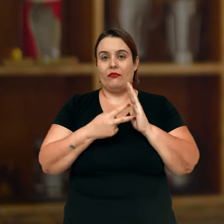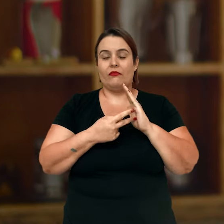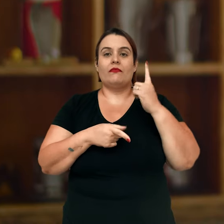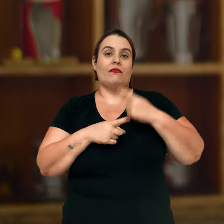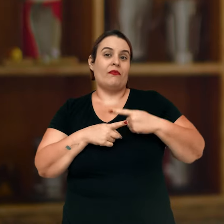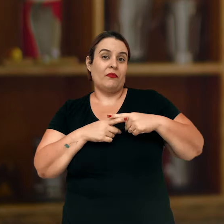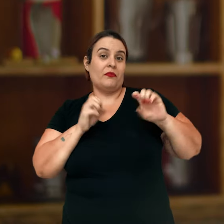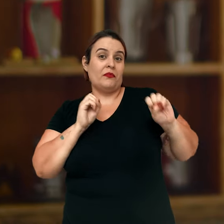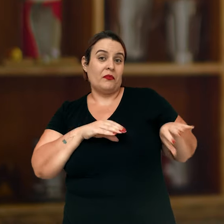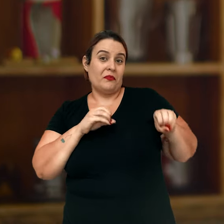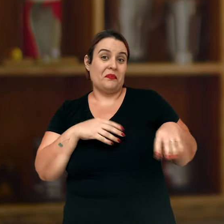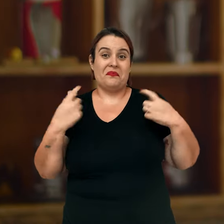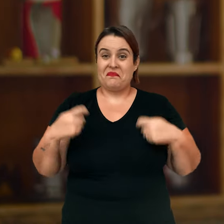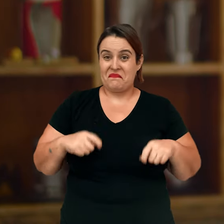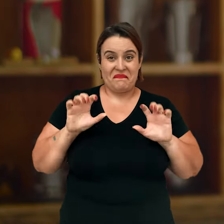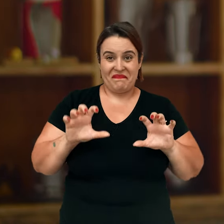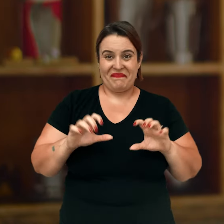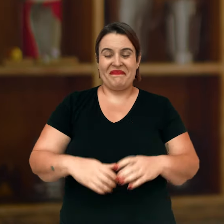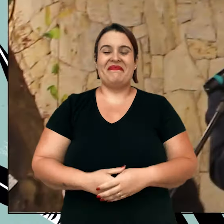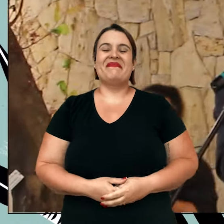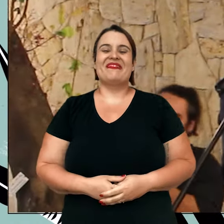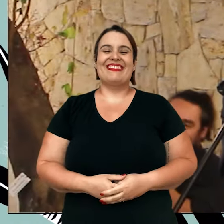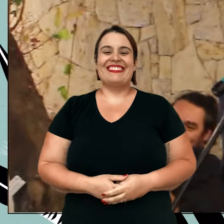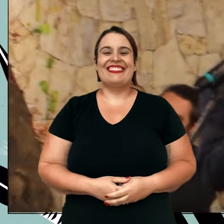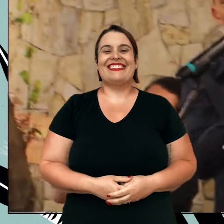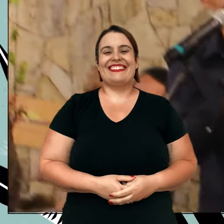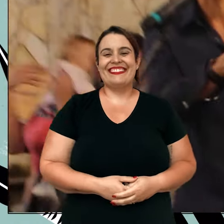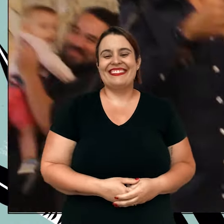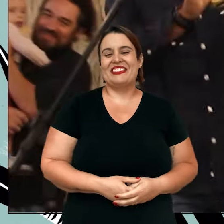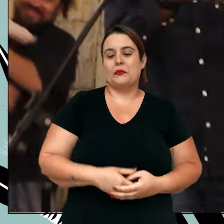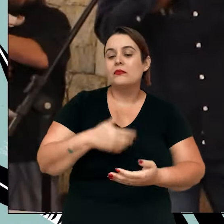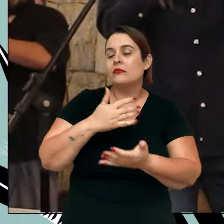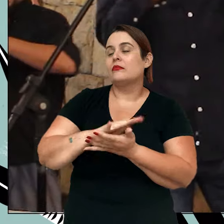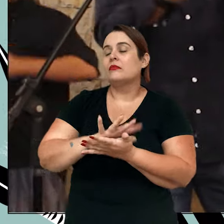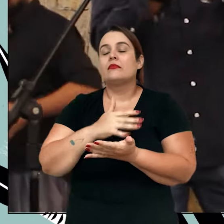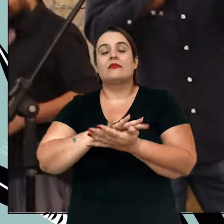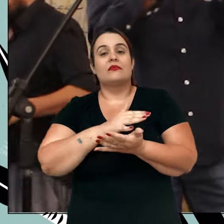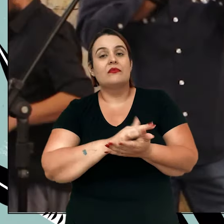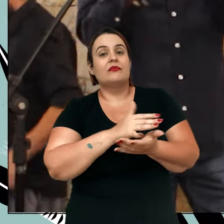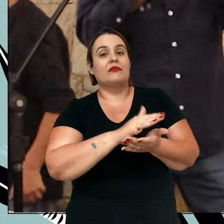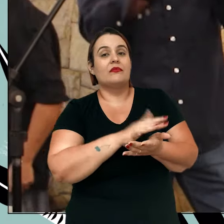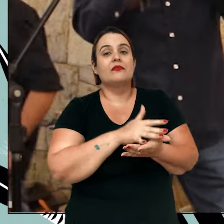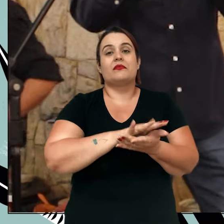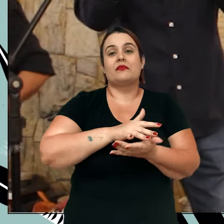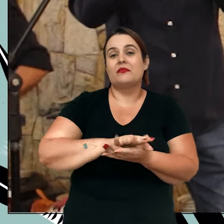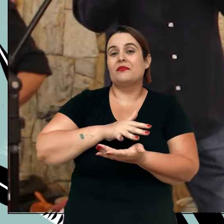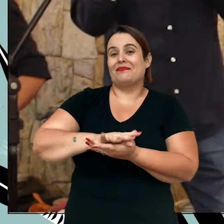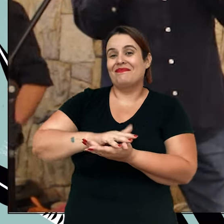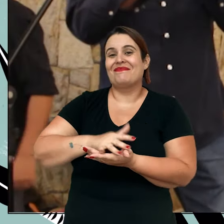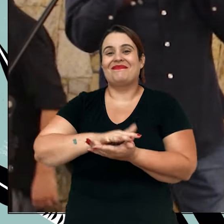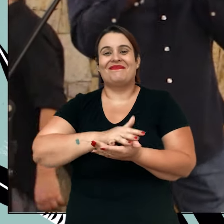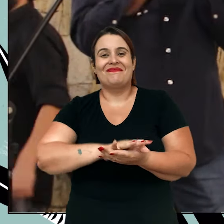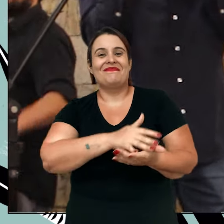um significado, porque a educação tem que ser assim, né? E depois do cato, viajei para Monteiro, de Monteiro para o cato, de cato